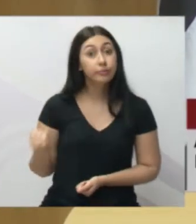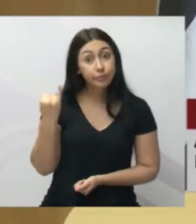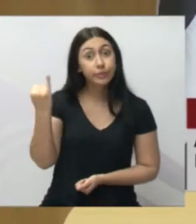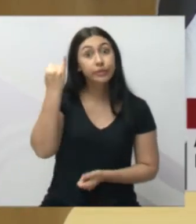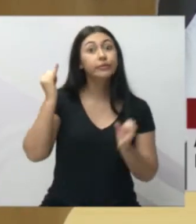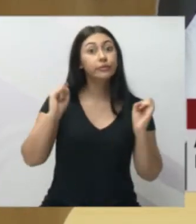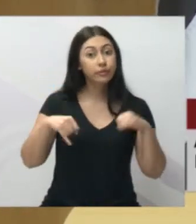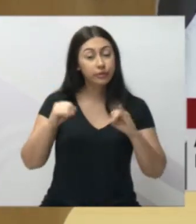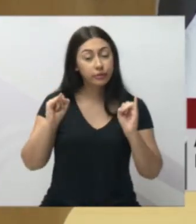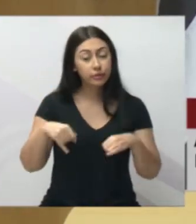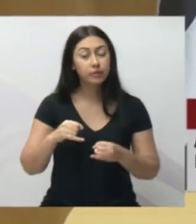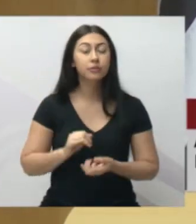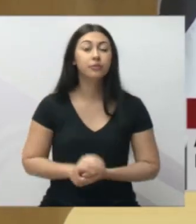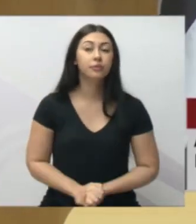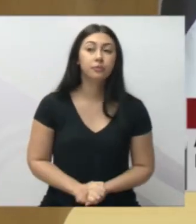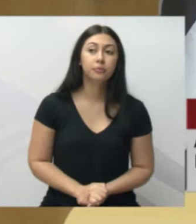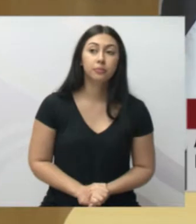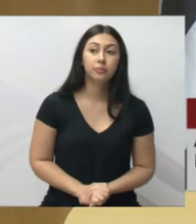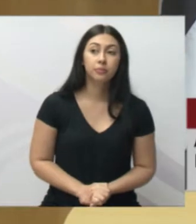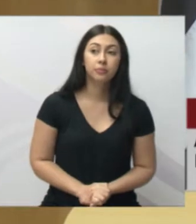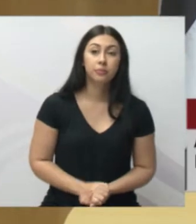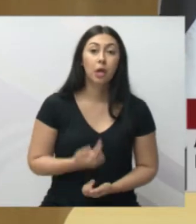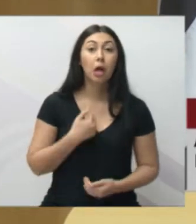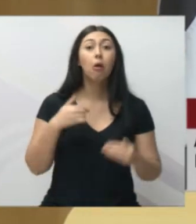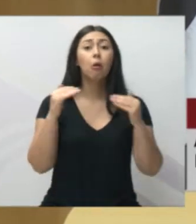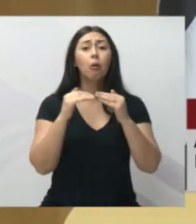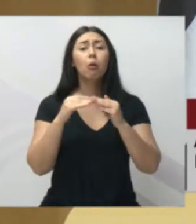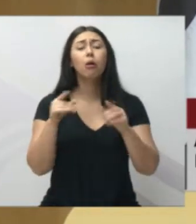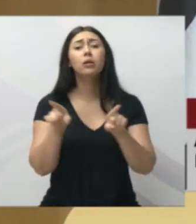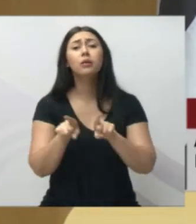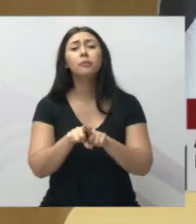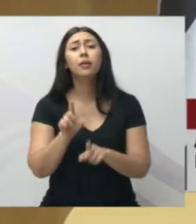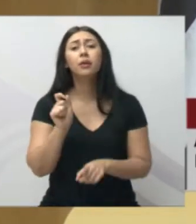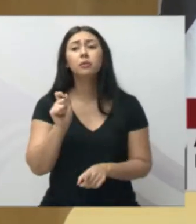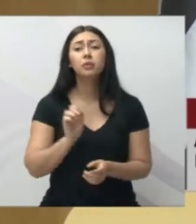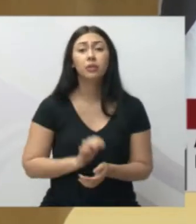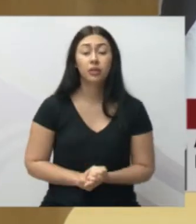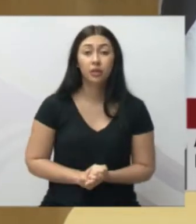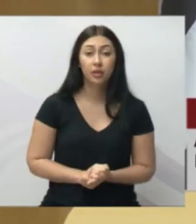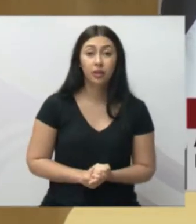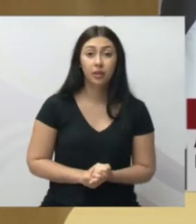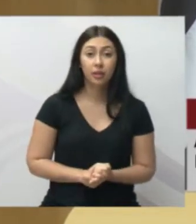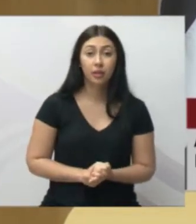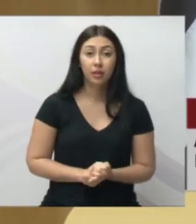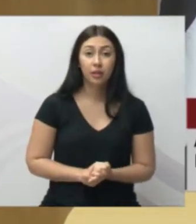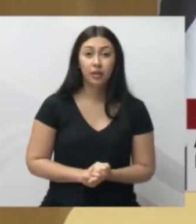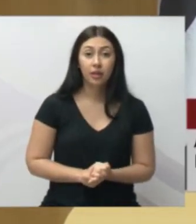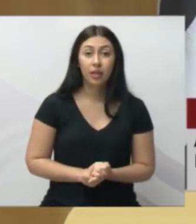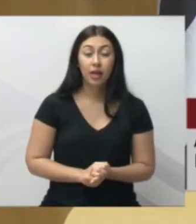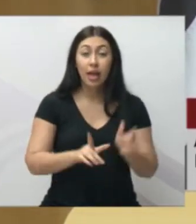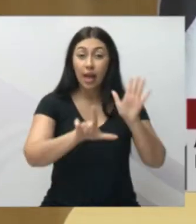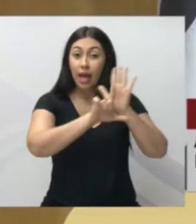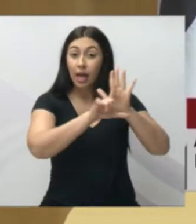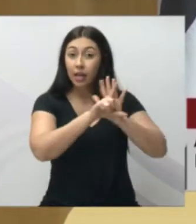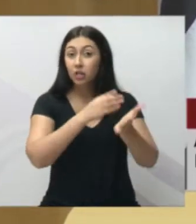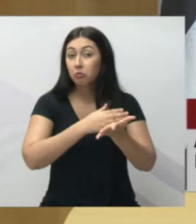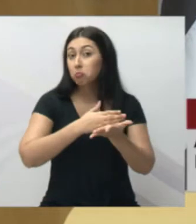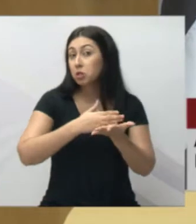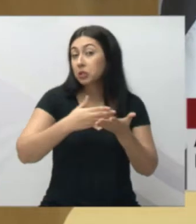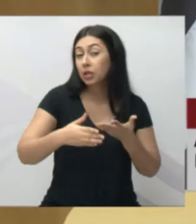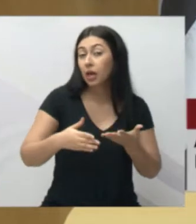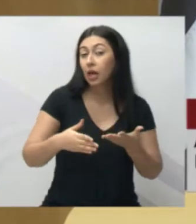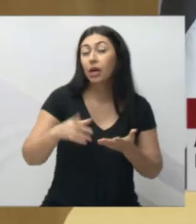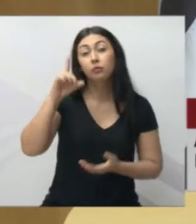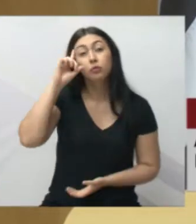para nós. E concordo também em estender até o dia 15 de dezembro, por conta,